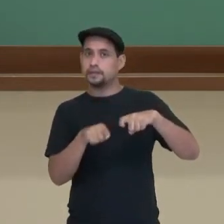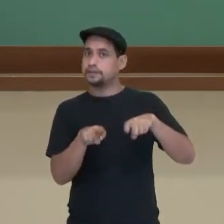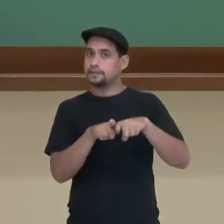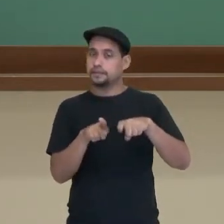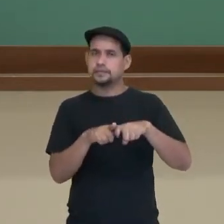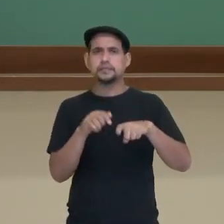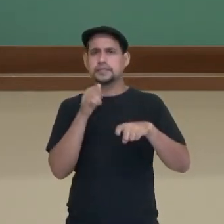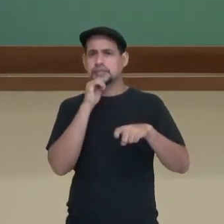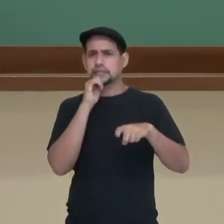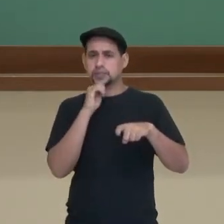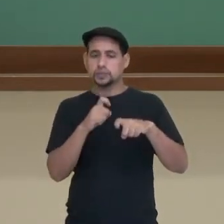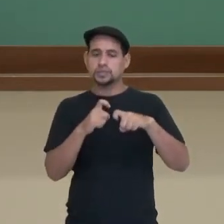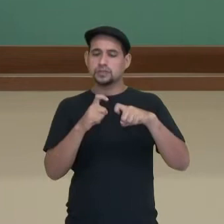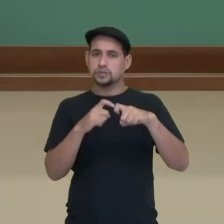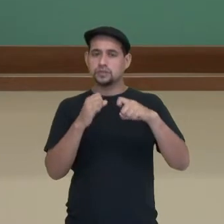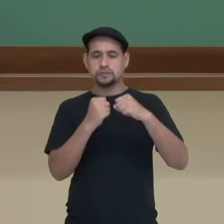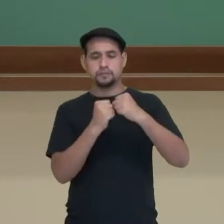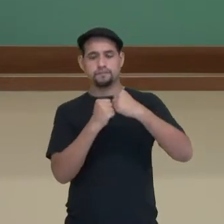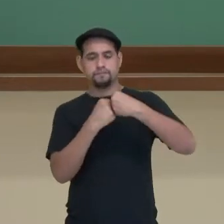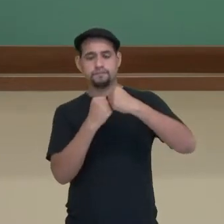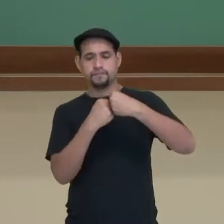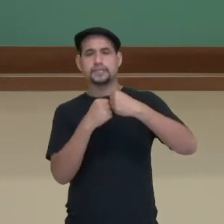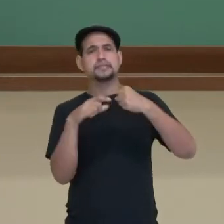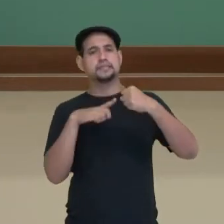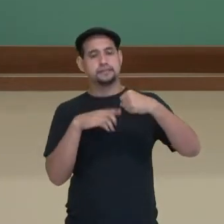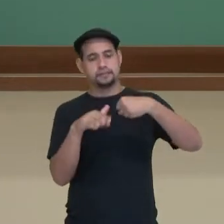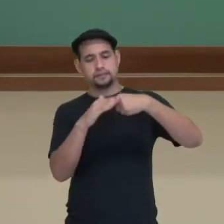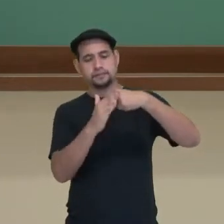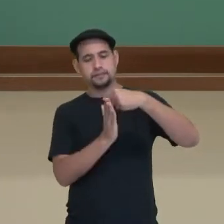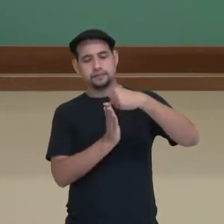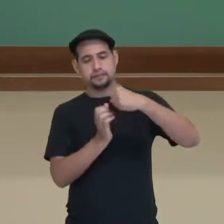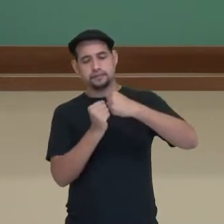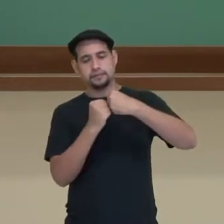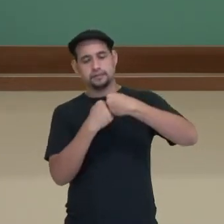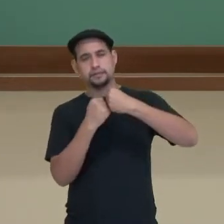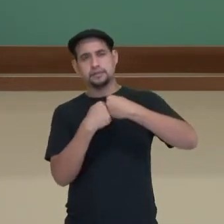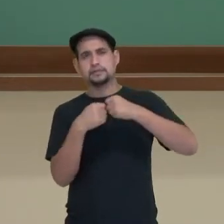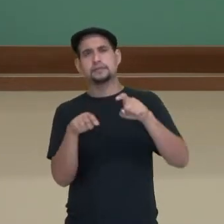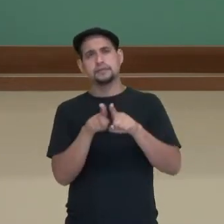então entre um osso e outro nós temos essa cartilagem que vai